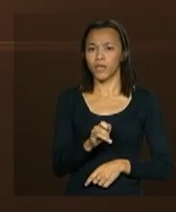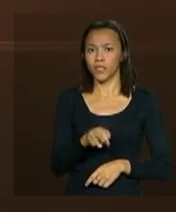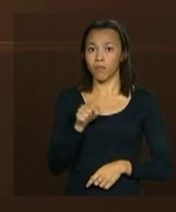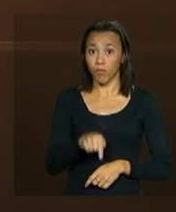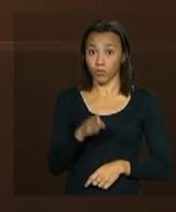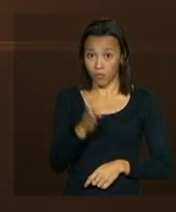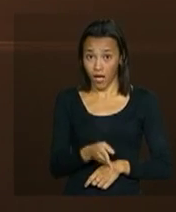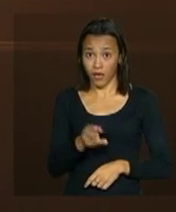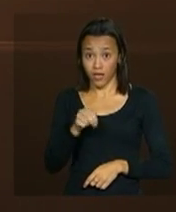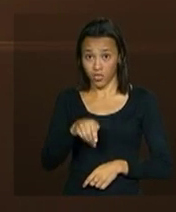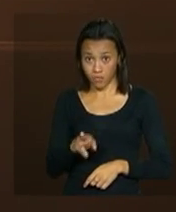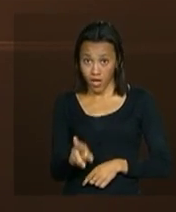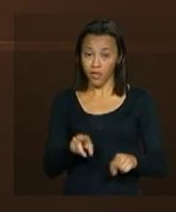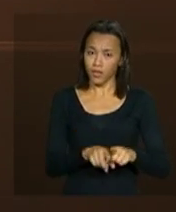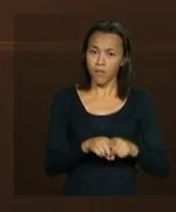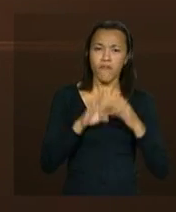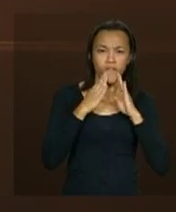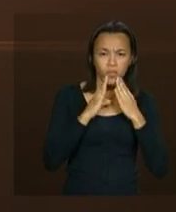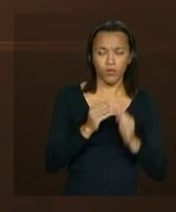twitter.com/tvnbr e